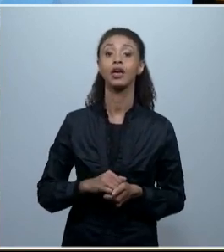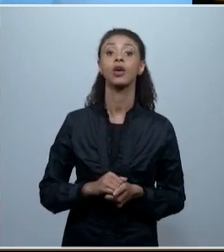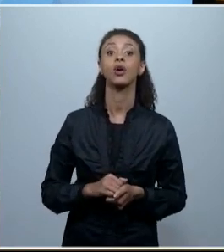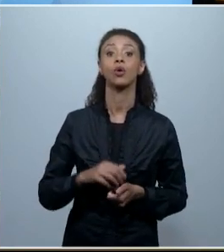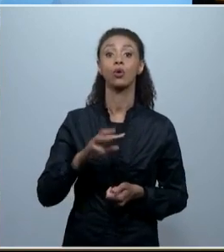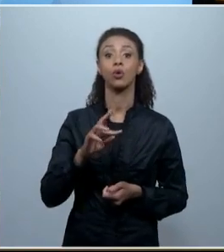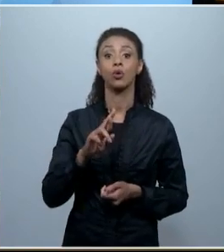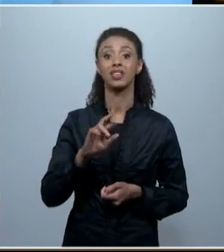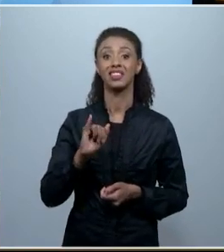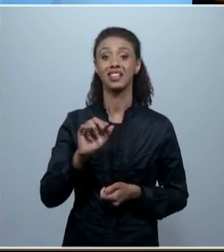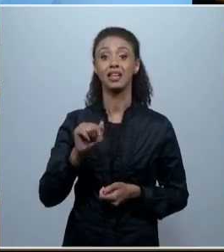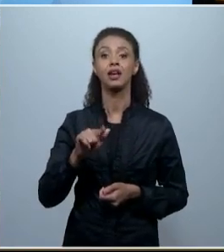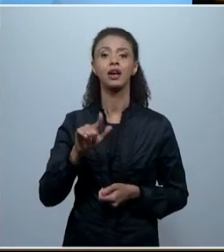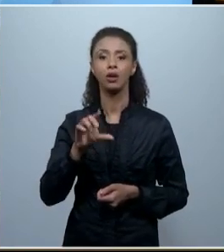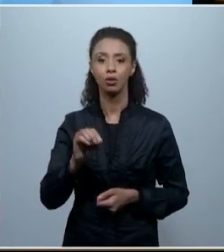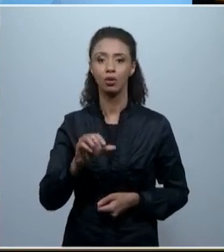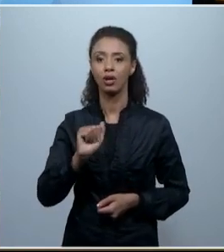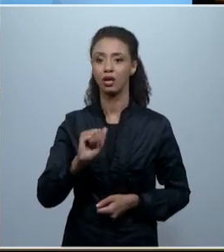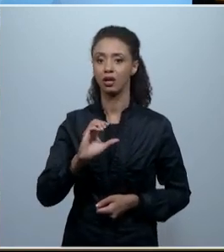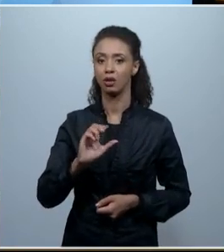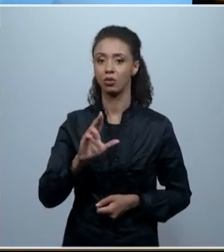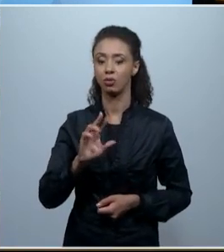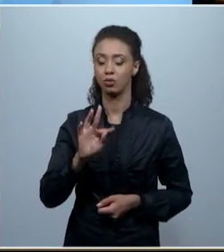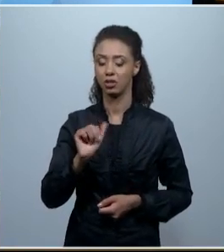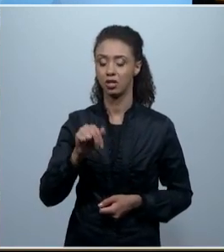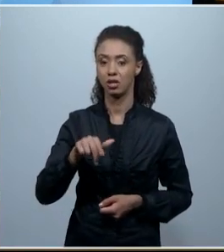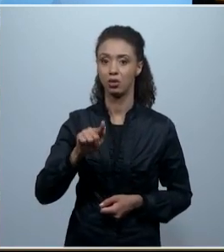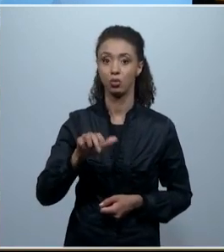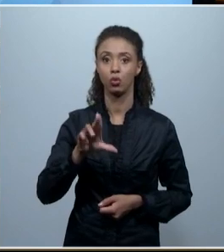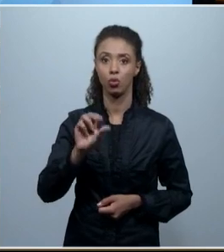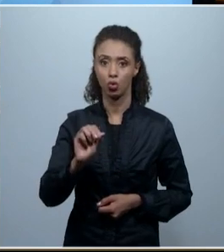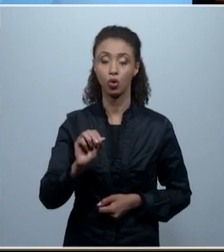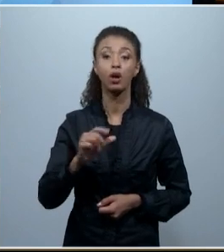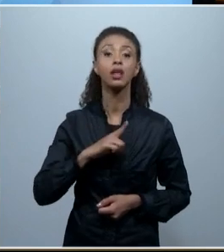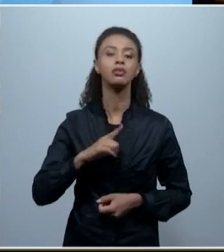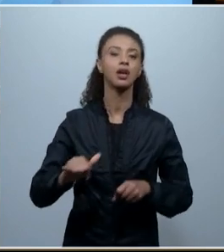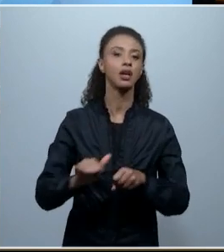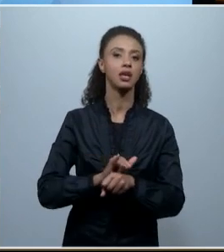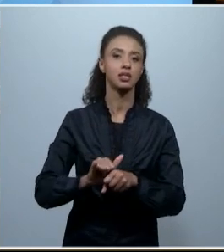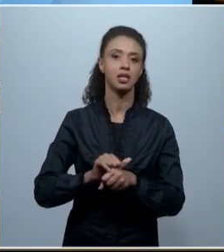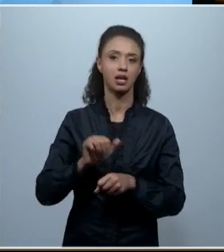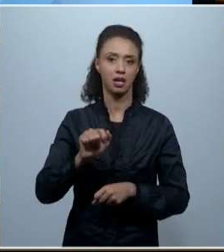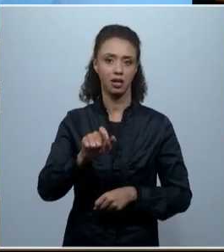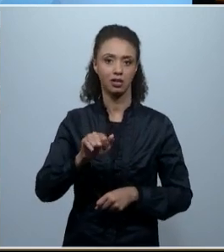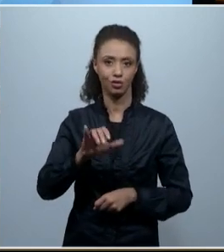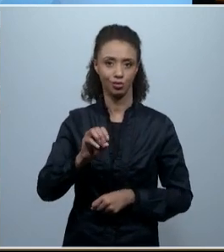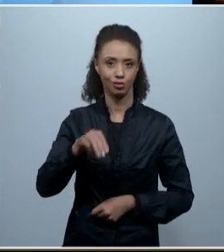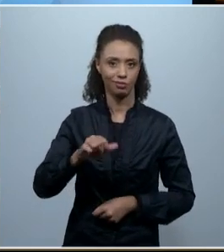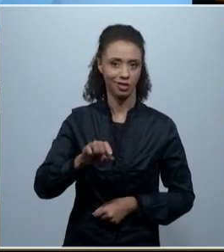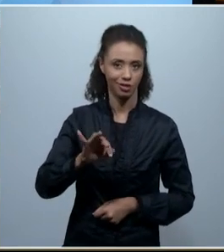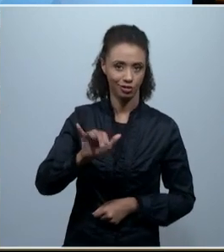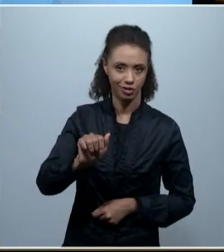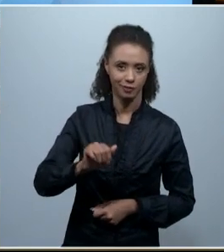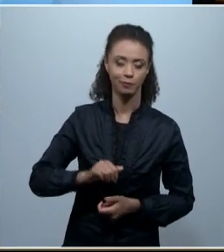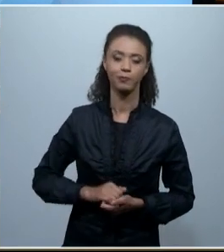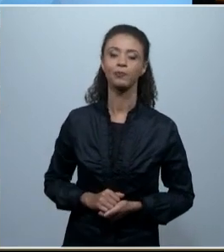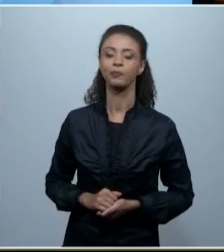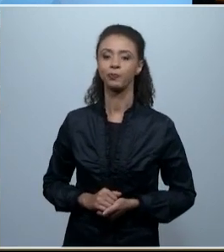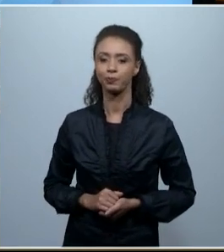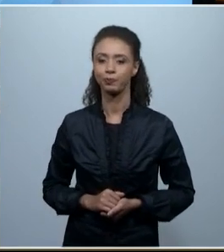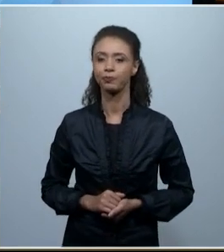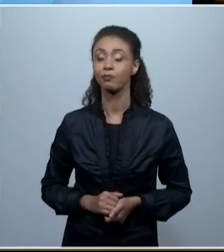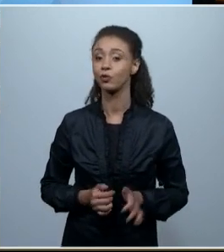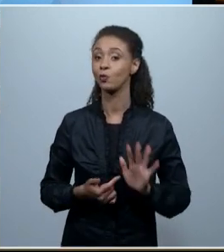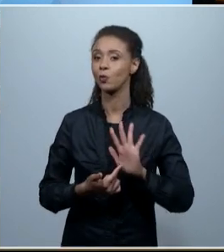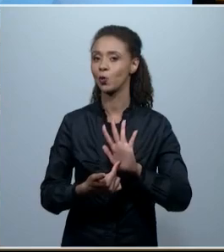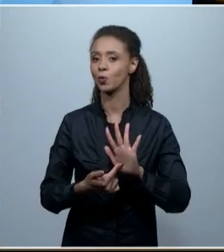axiomática provar que as alturas de um triângulo com o tango estão contidas no triângulo não vou mostrar pra vocês a essa demonstração